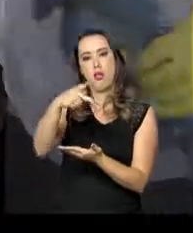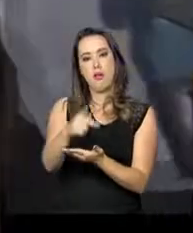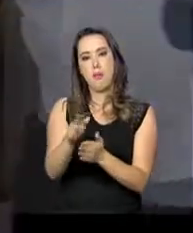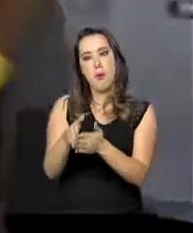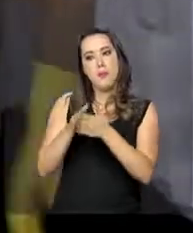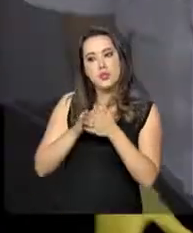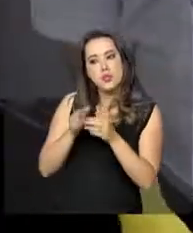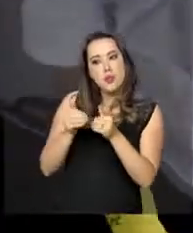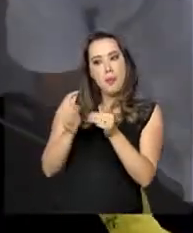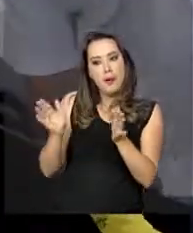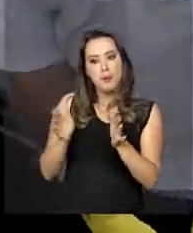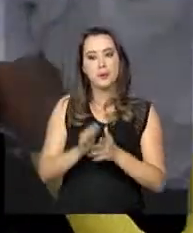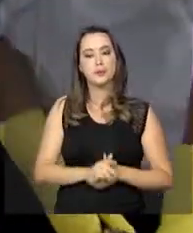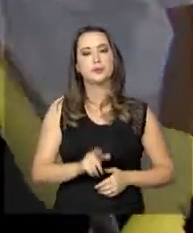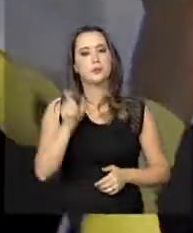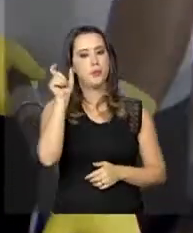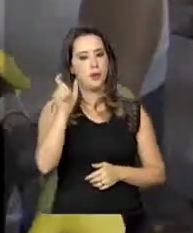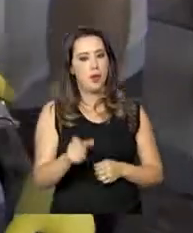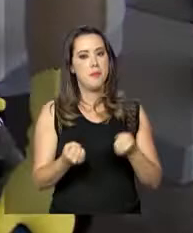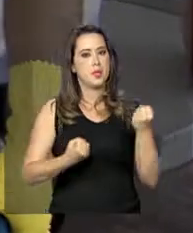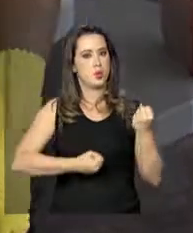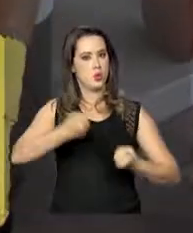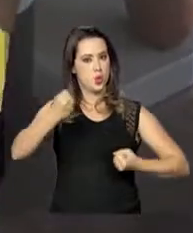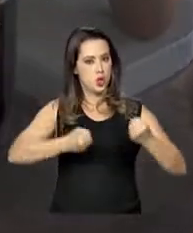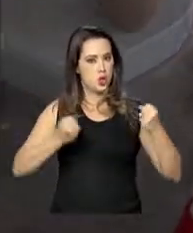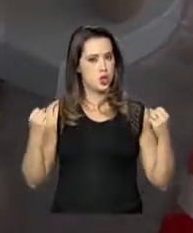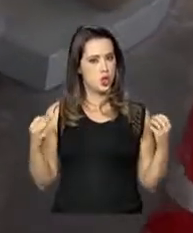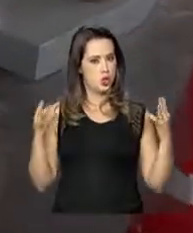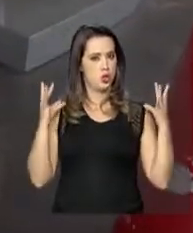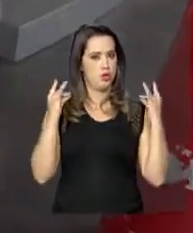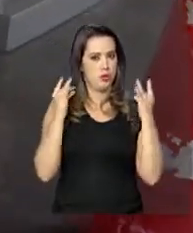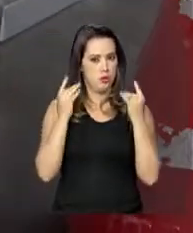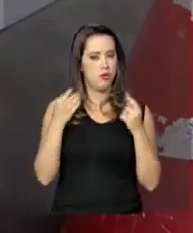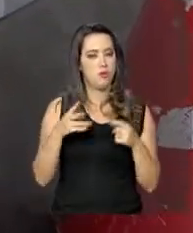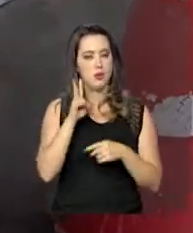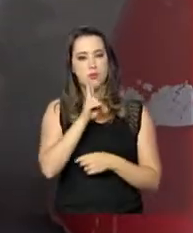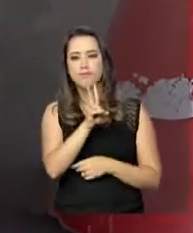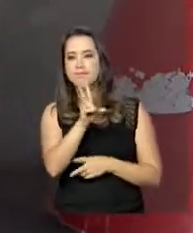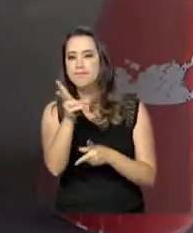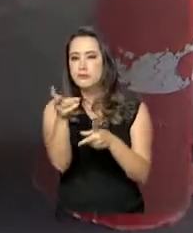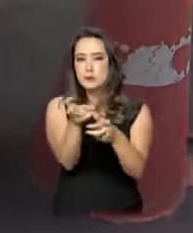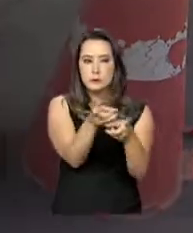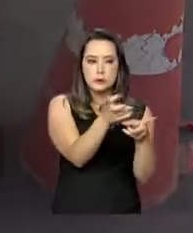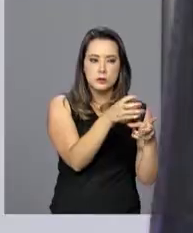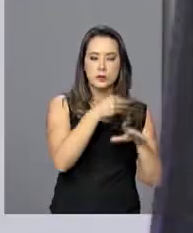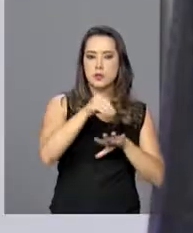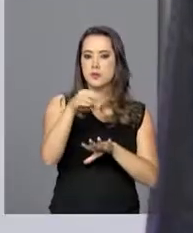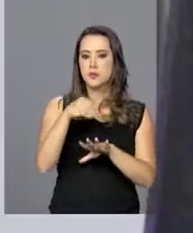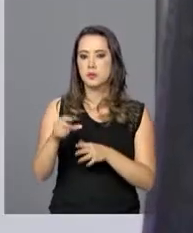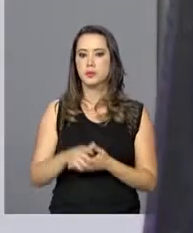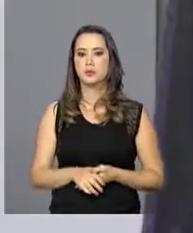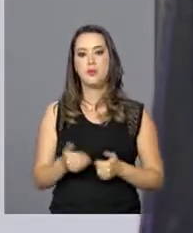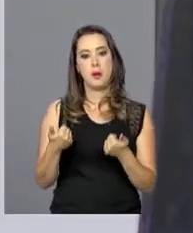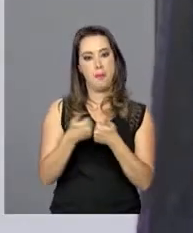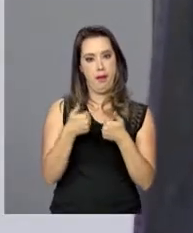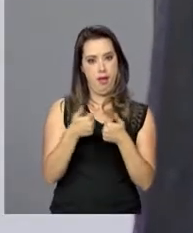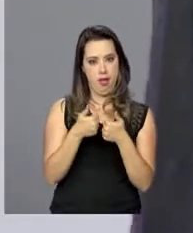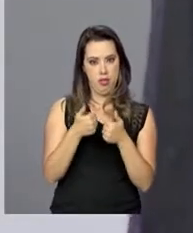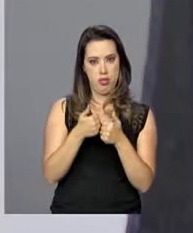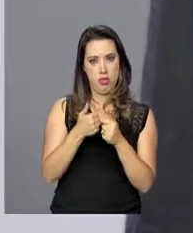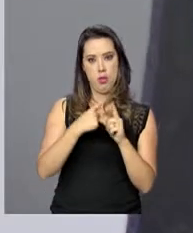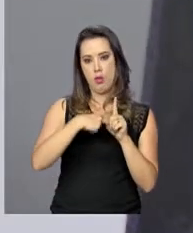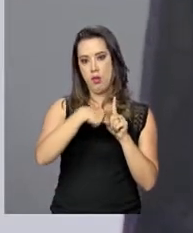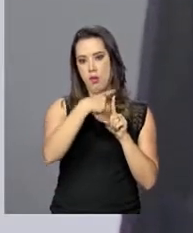O motorista também deve prestar atenção a informações disponíveis no posto de combustível. Ao lado das bombas de